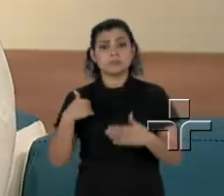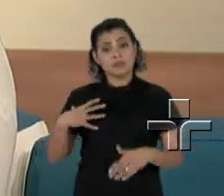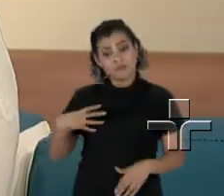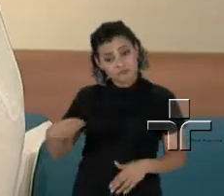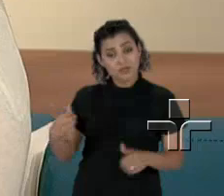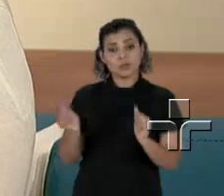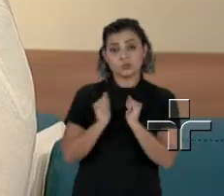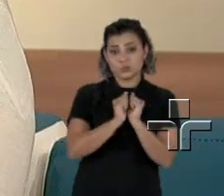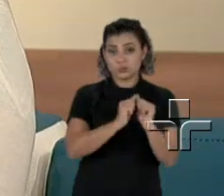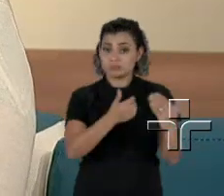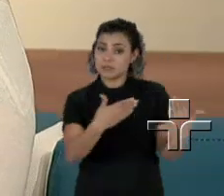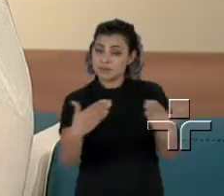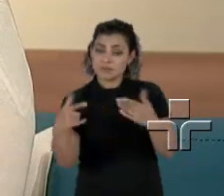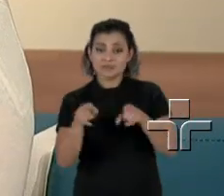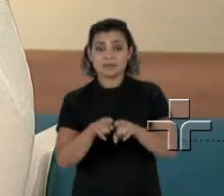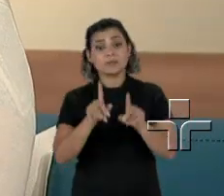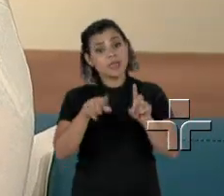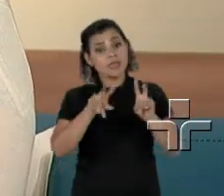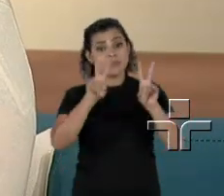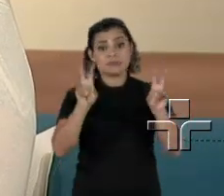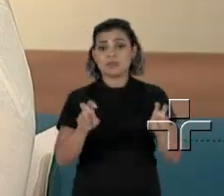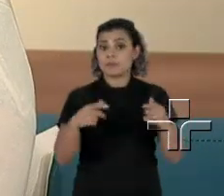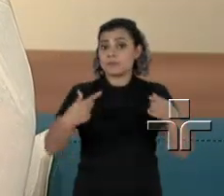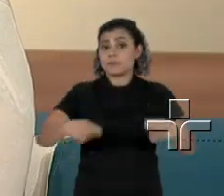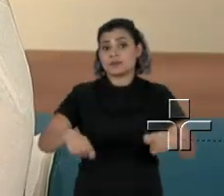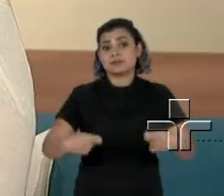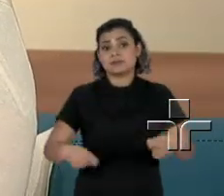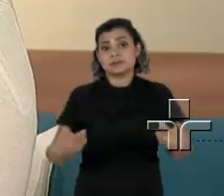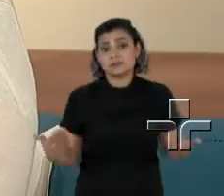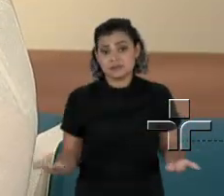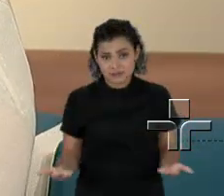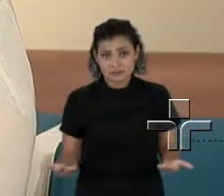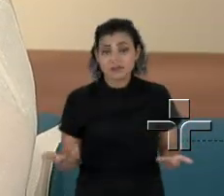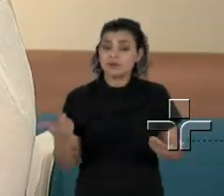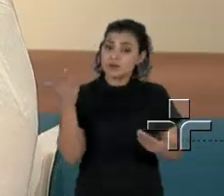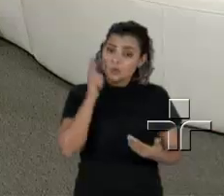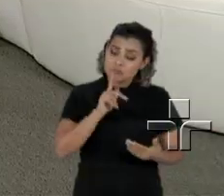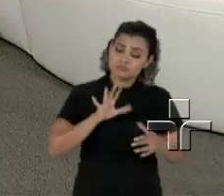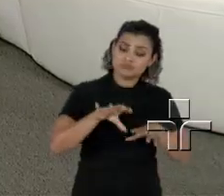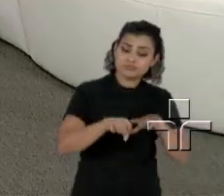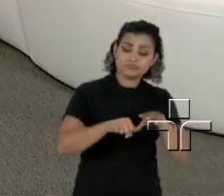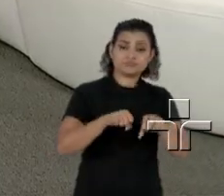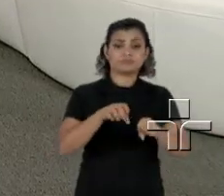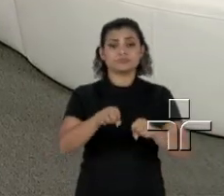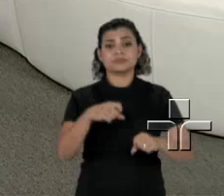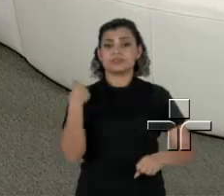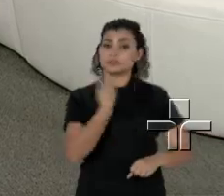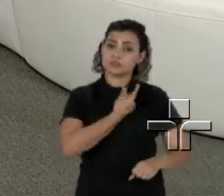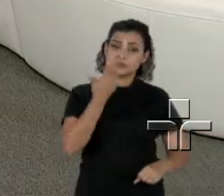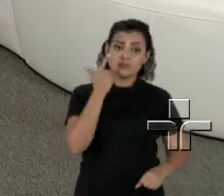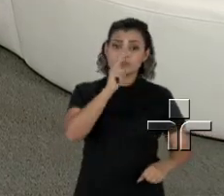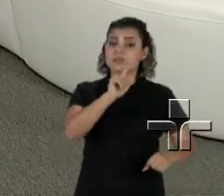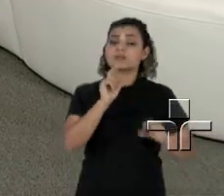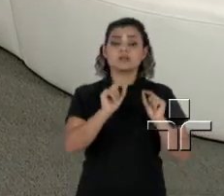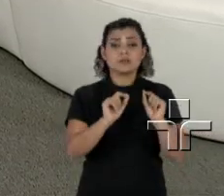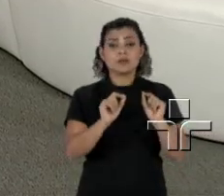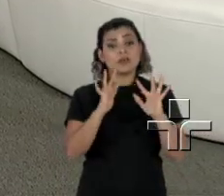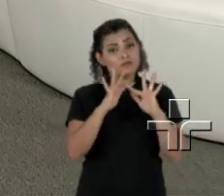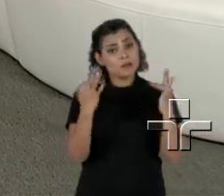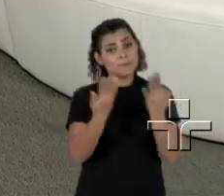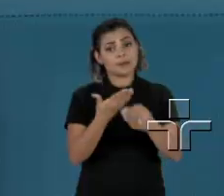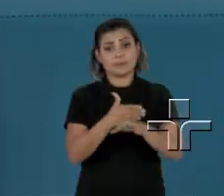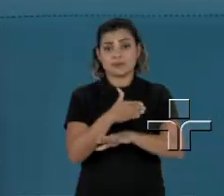envolvida então assim é uma coisa que a gente tem que colocar e e conquistando né a gente conseguiu conquistar isso toda a família